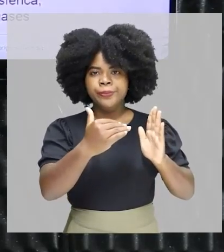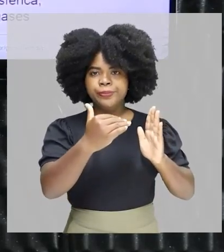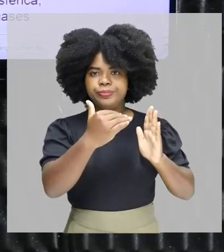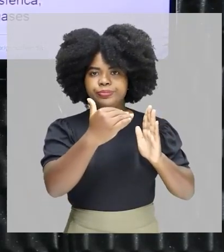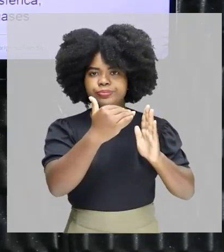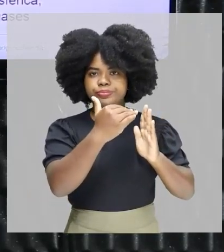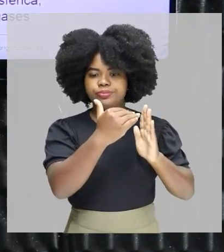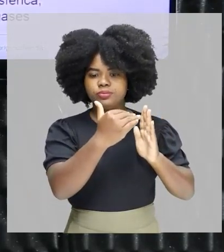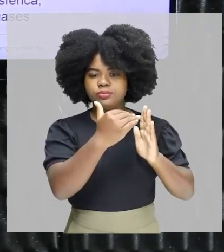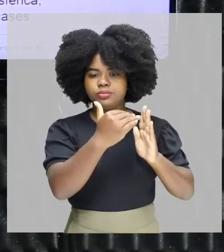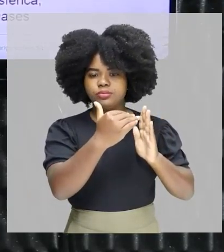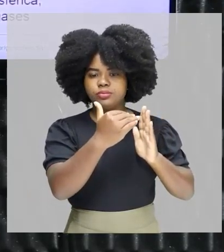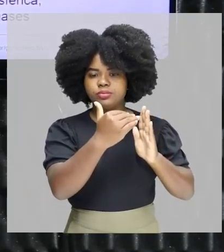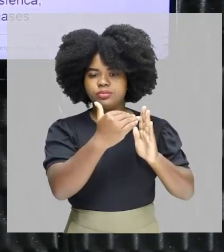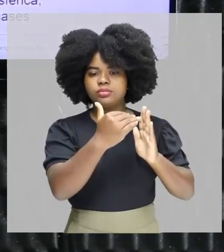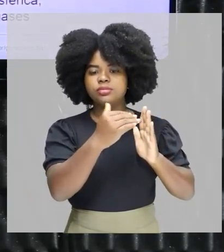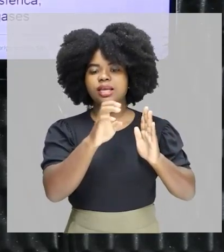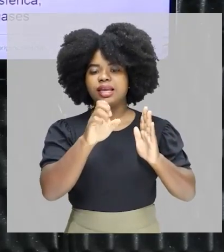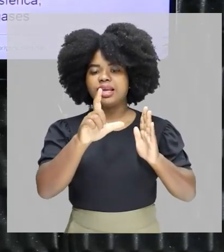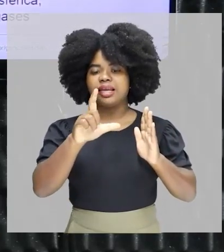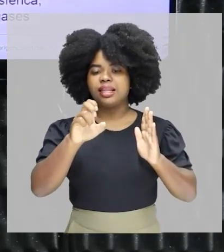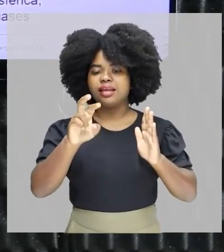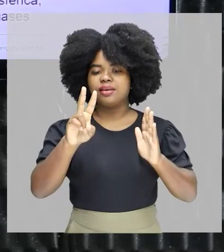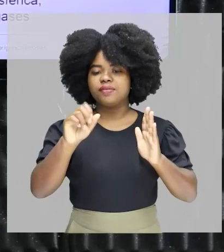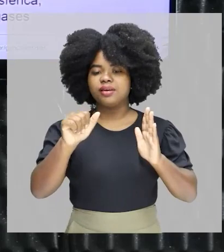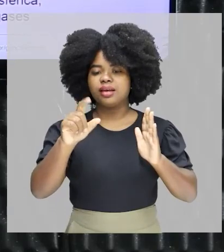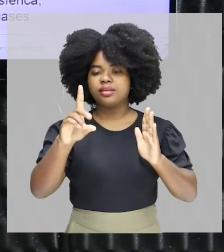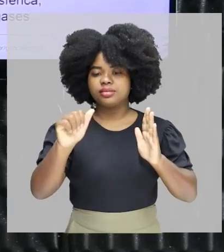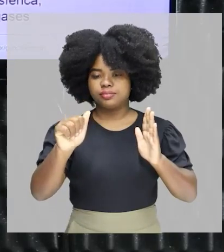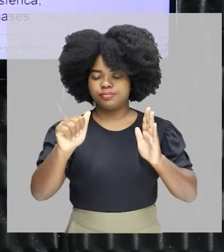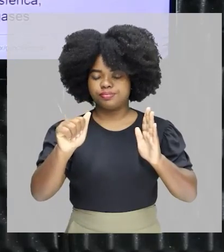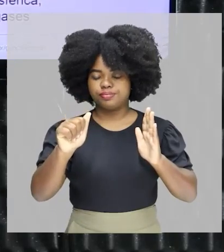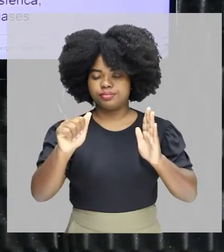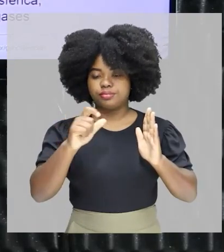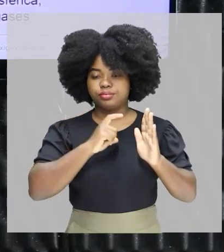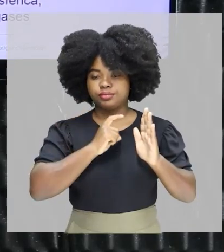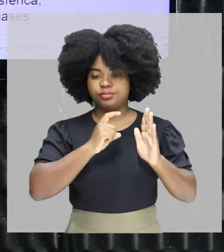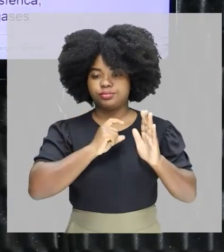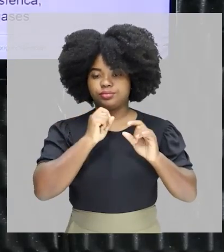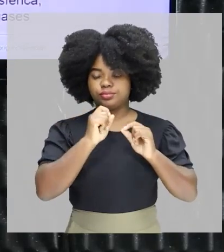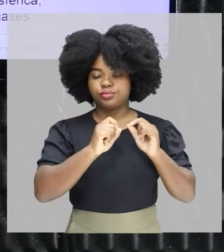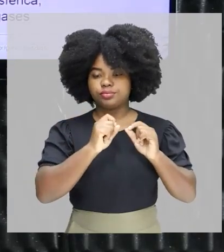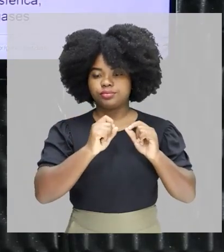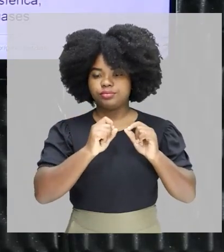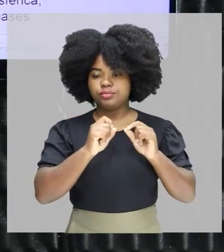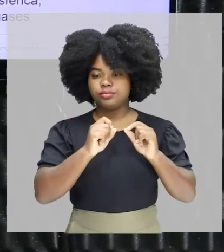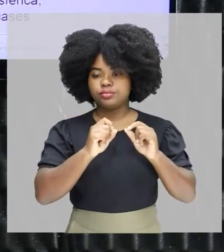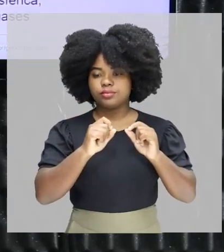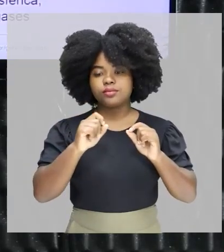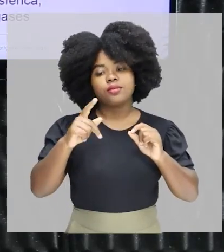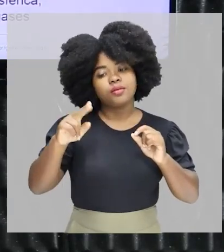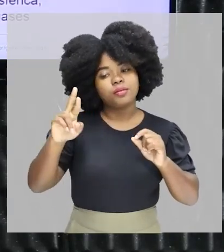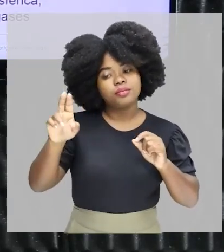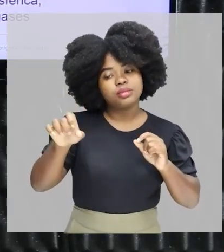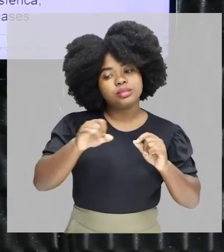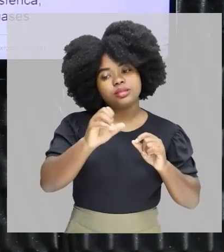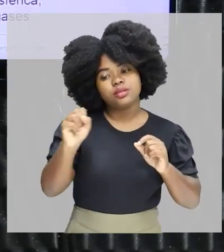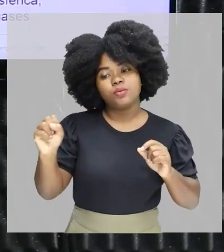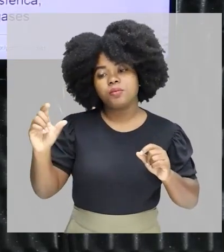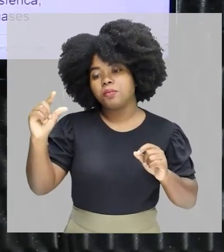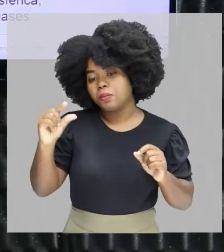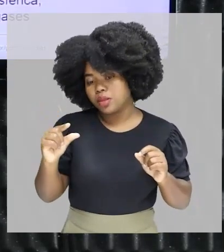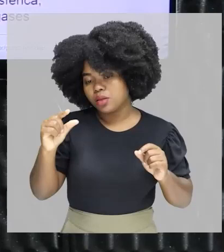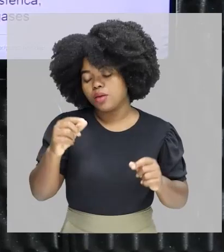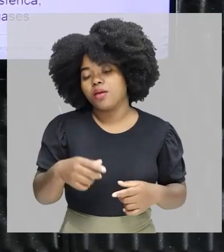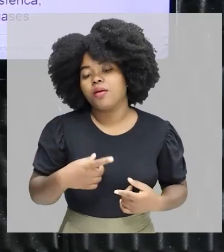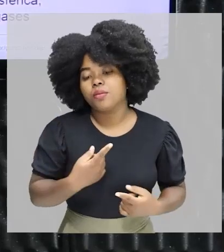aí nós vamos para uma altitude elevada. Nós vamos ter uma menor pressão atmosférica. Por